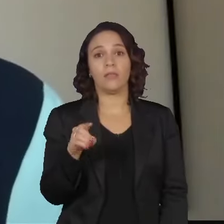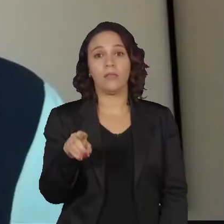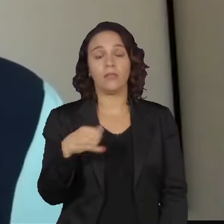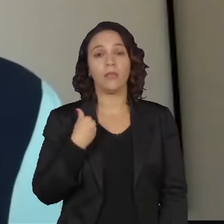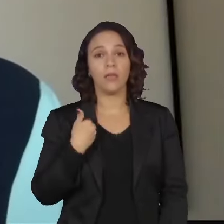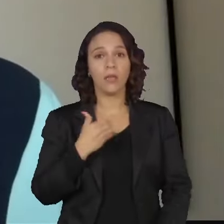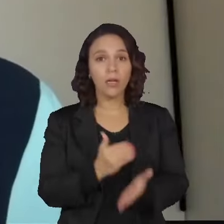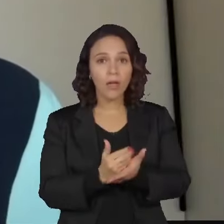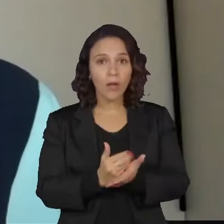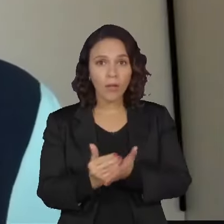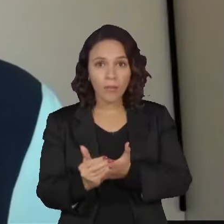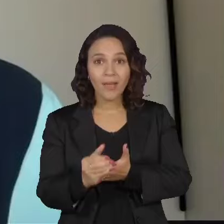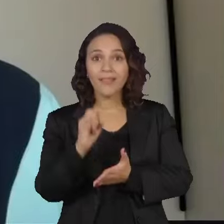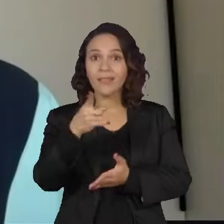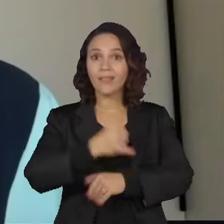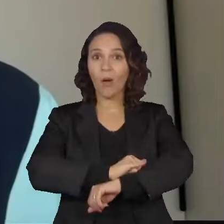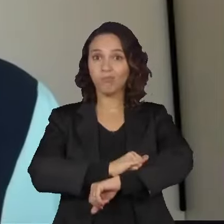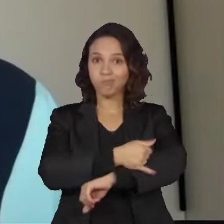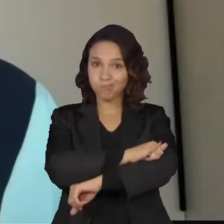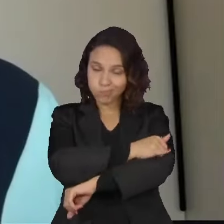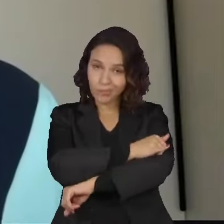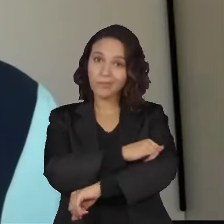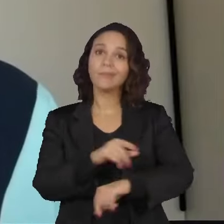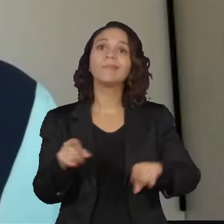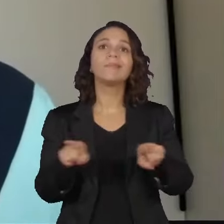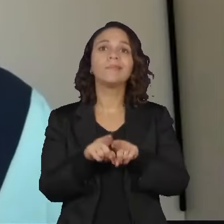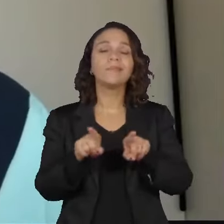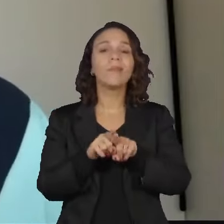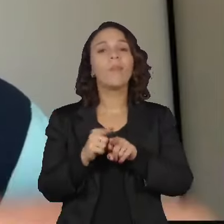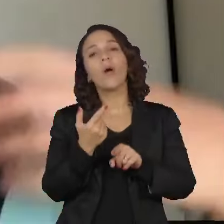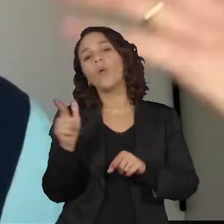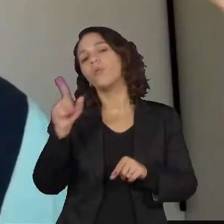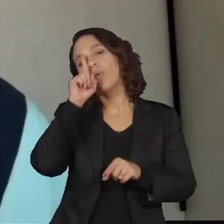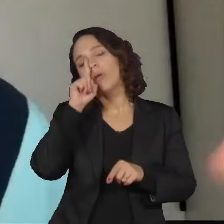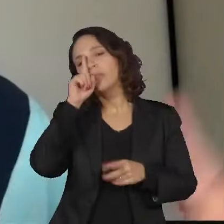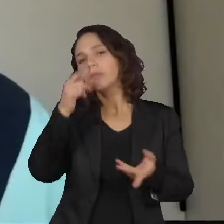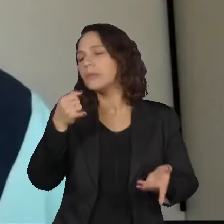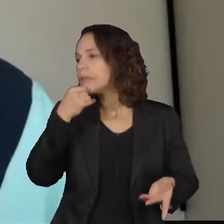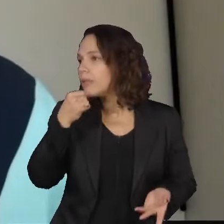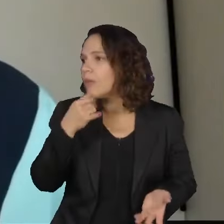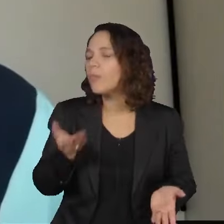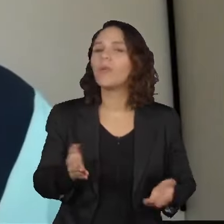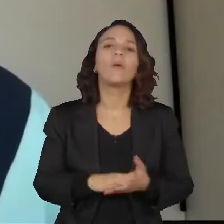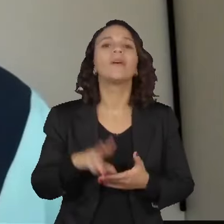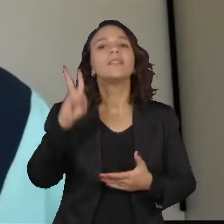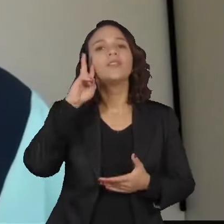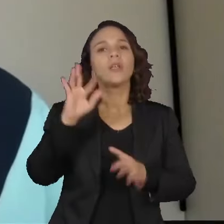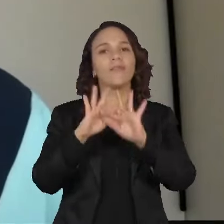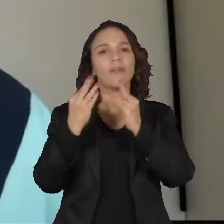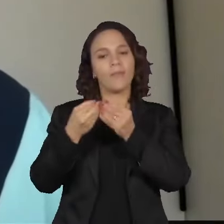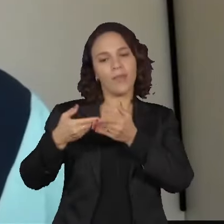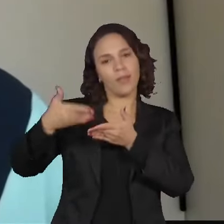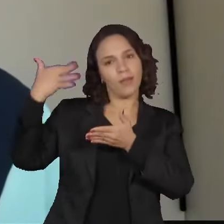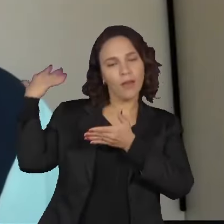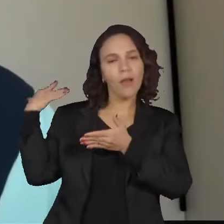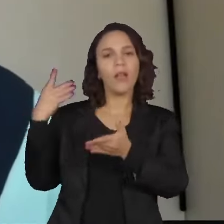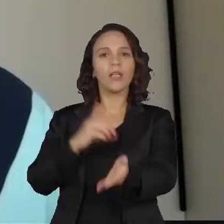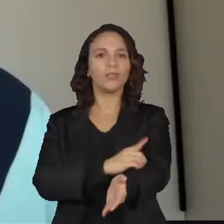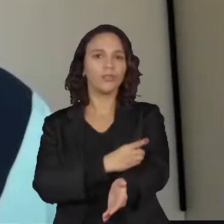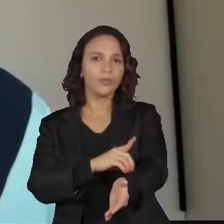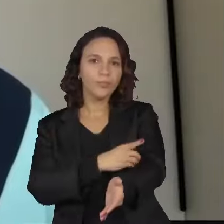ela tiver excesso de peso e mais algum fator de risco, por exemplo, uma história familiar de